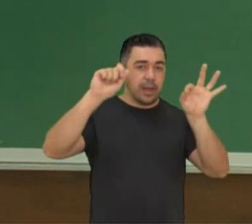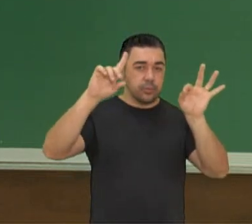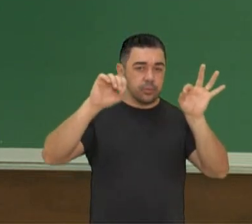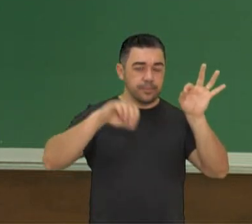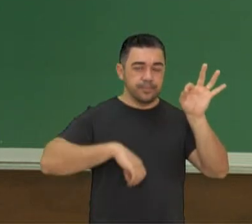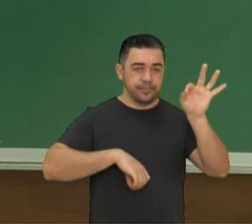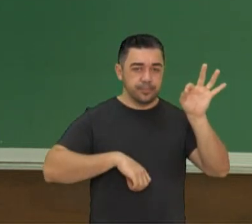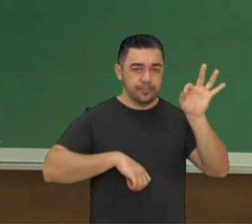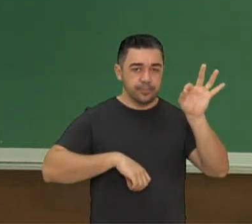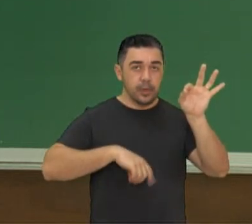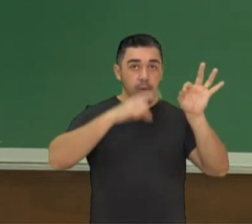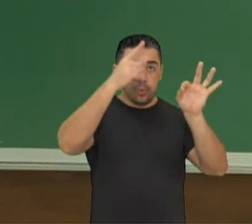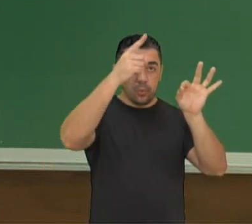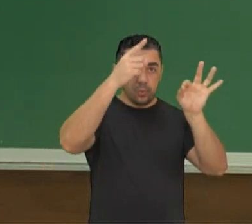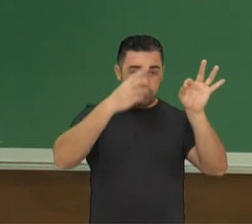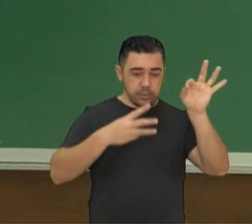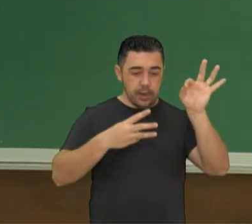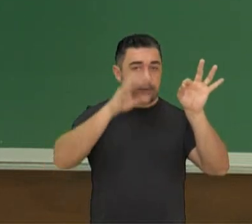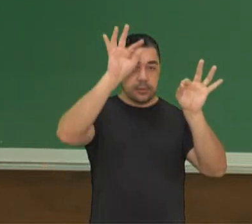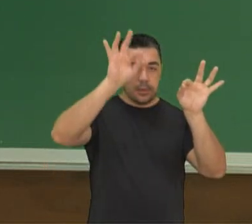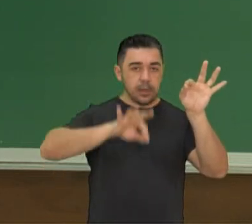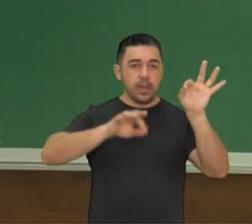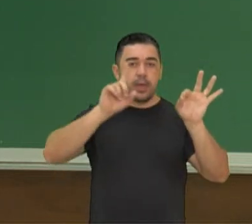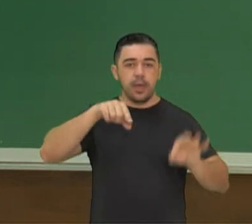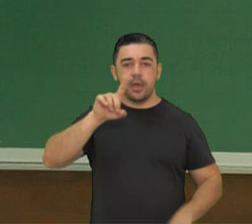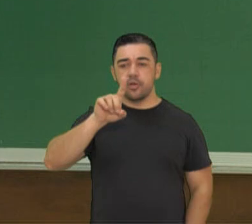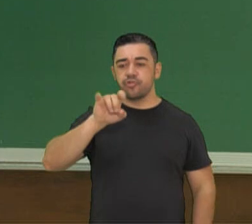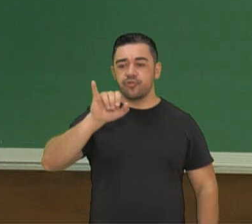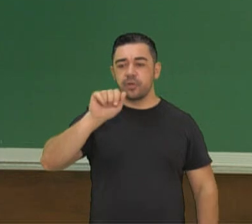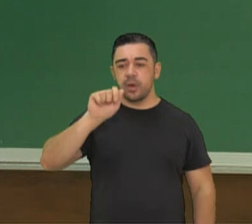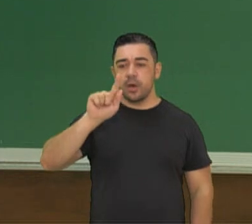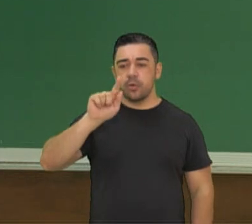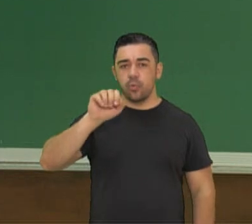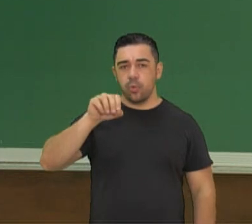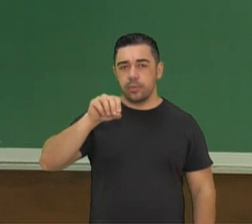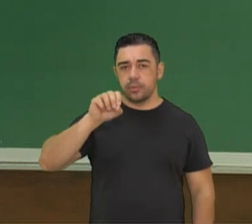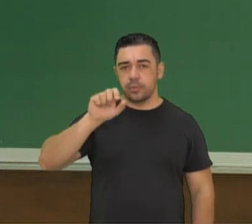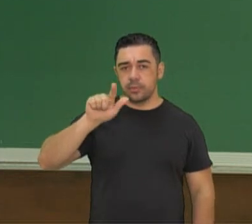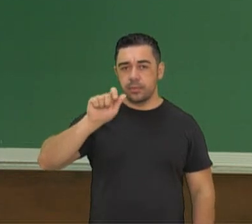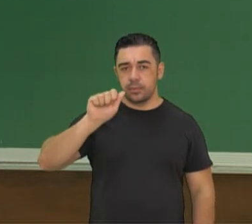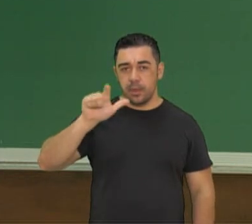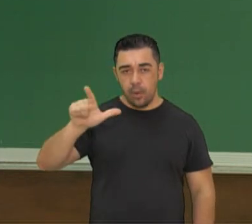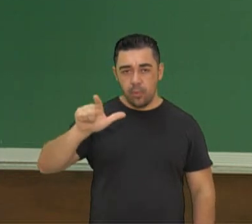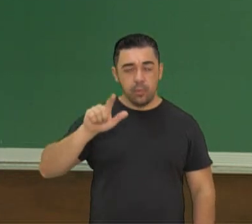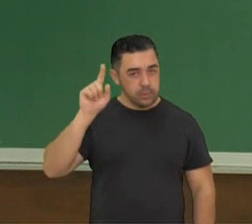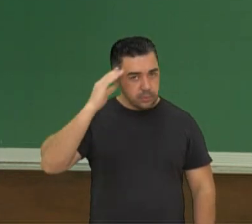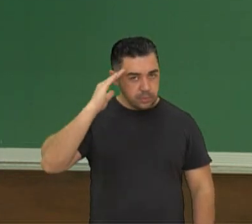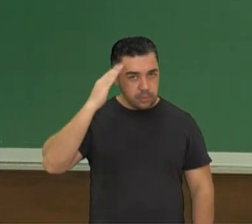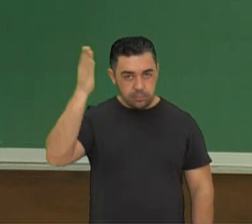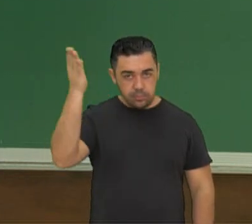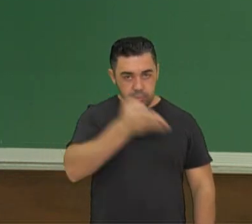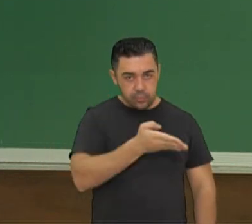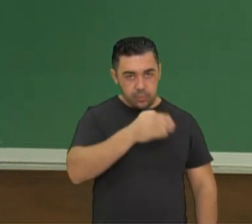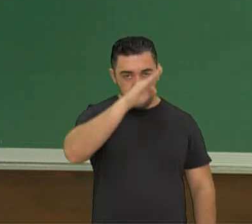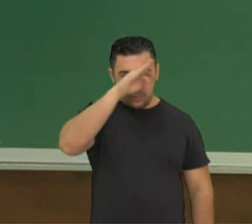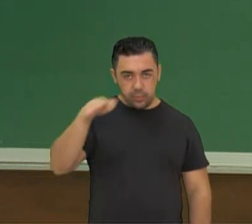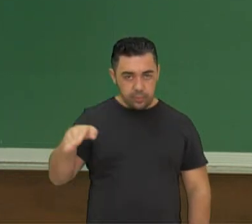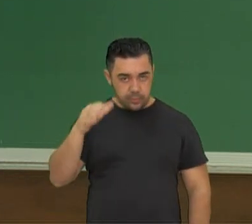vértice, aí você tem uma diagonal. A diagonal ela tem que atravessar o polígono realmente, o lado não. Certo? Tudo bem?